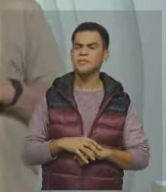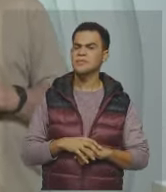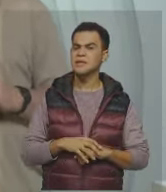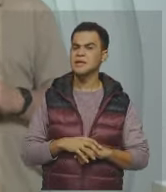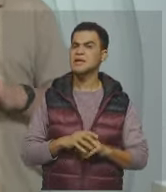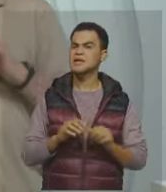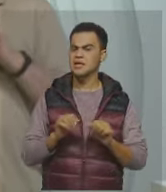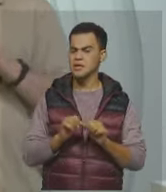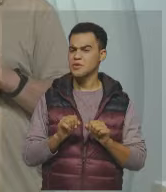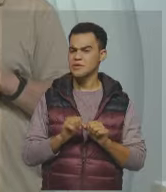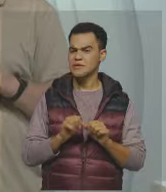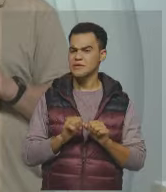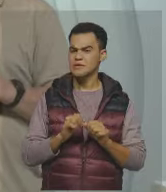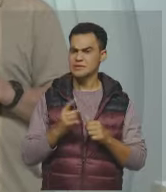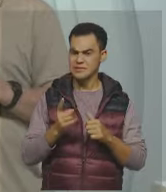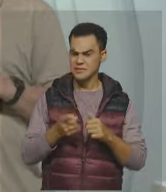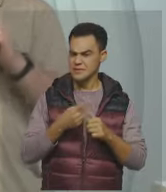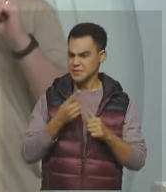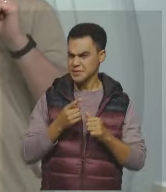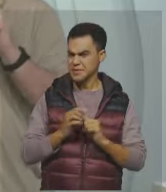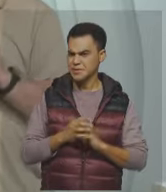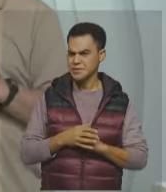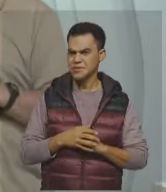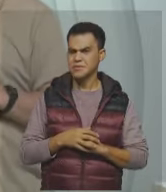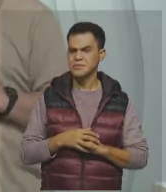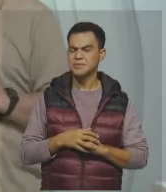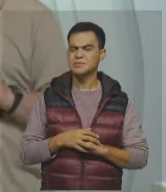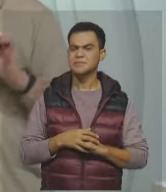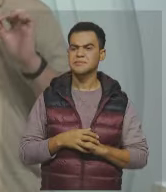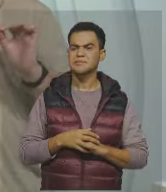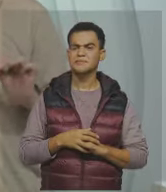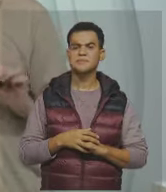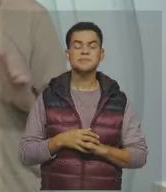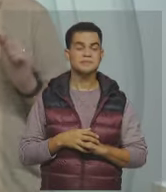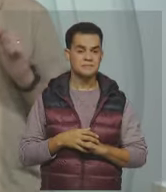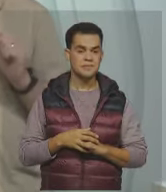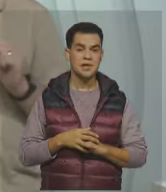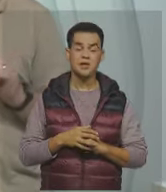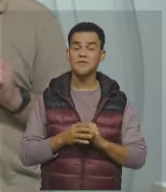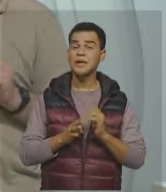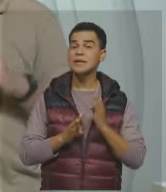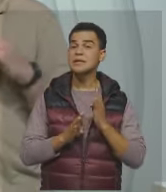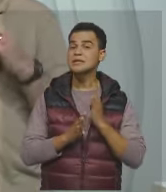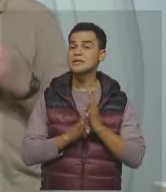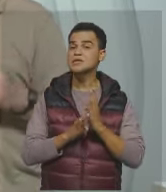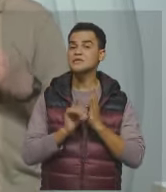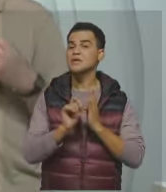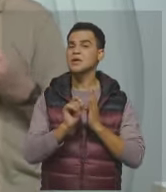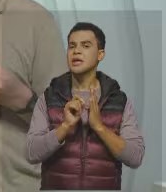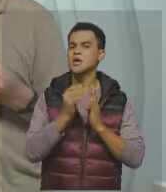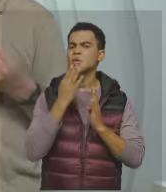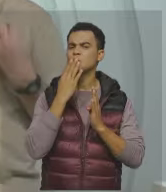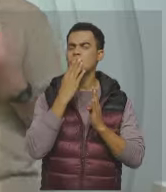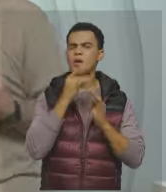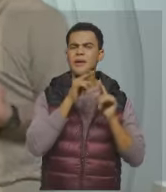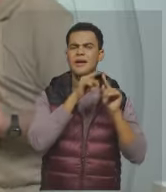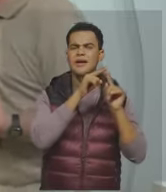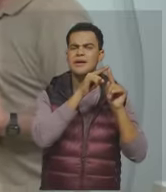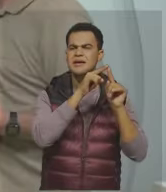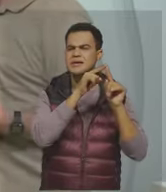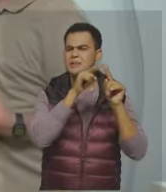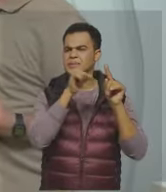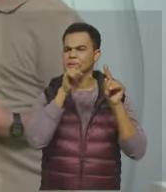aqui primeiramente? Eu vou identificar qual é o caminho que a corrente elétrica